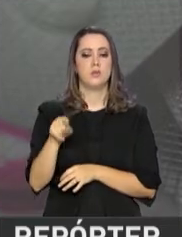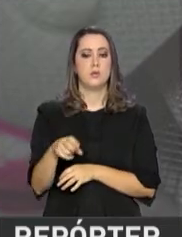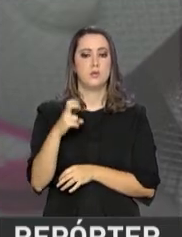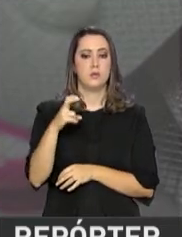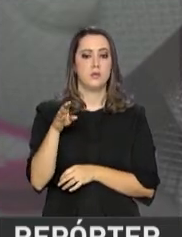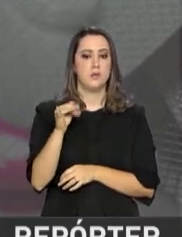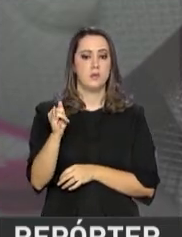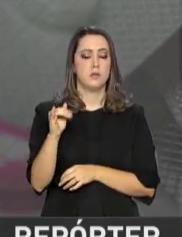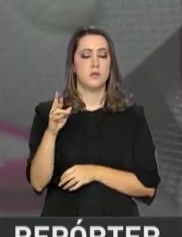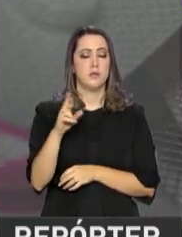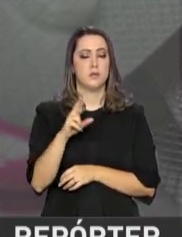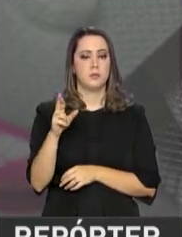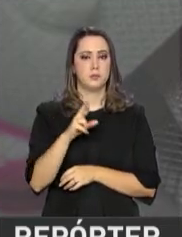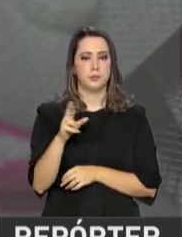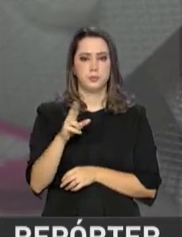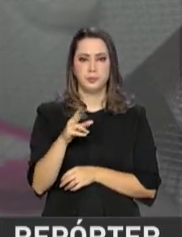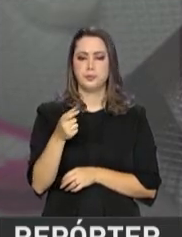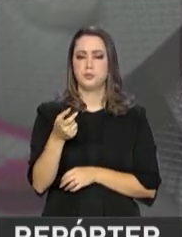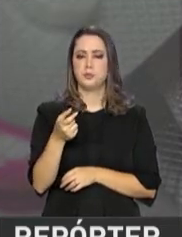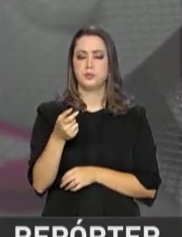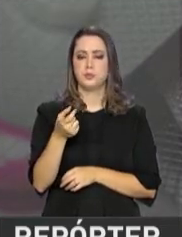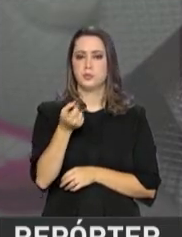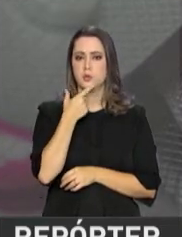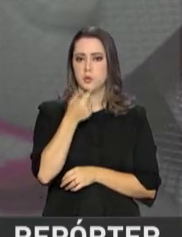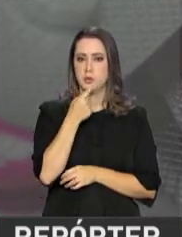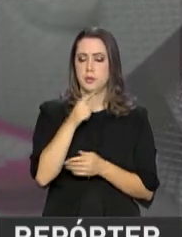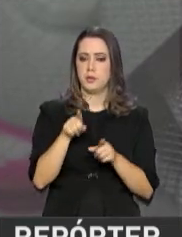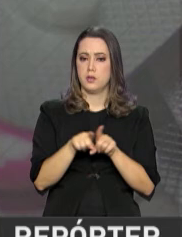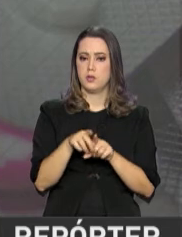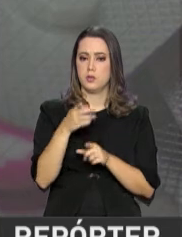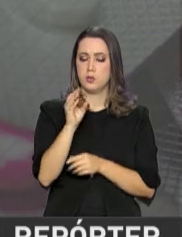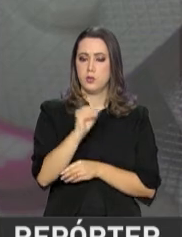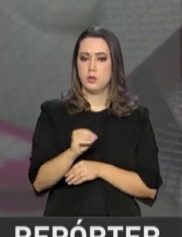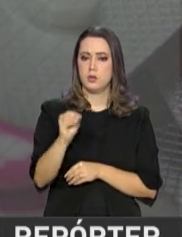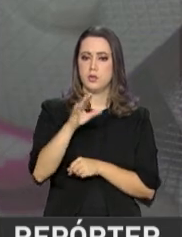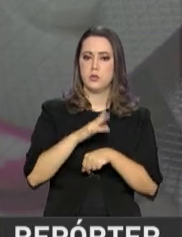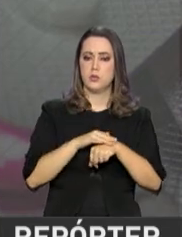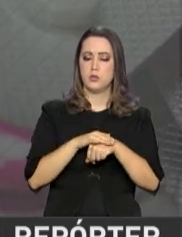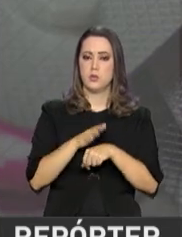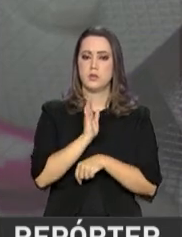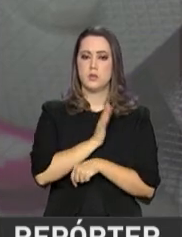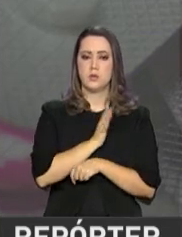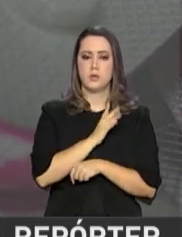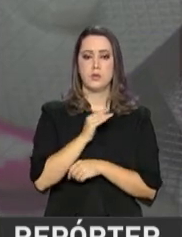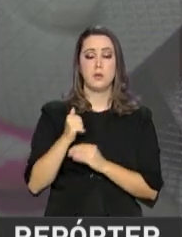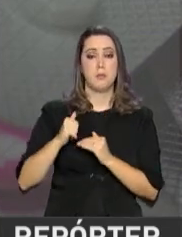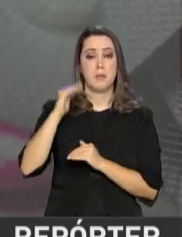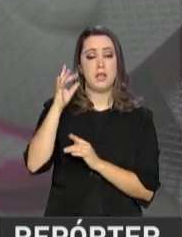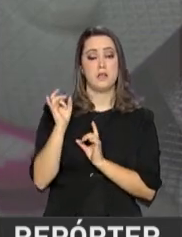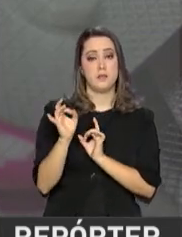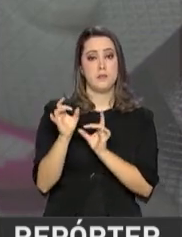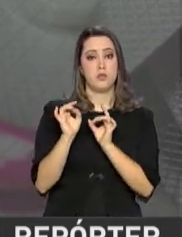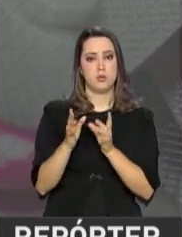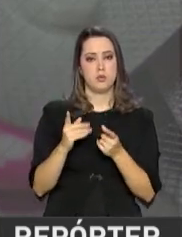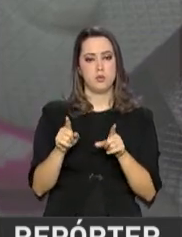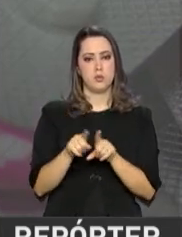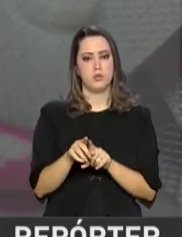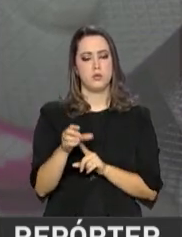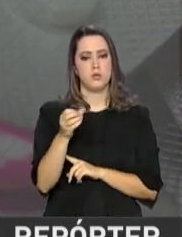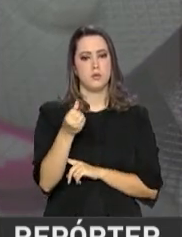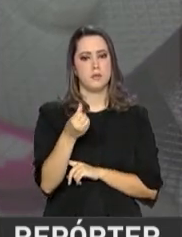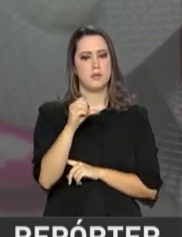e meio de embalagens de produtos os medicamentos para tratamento de doenças do coração foram os mais vendidos